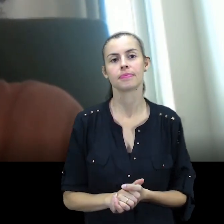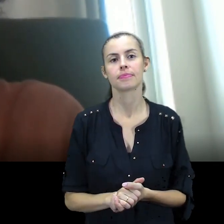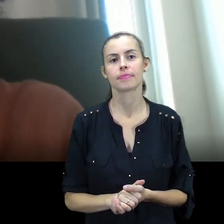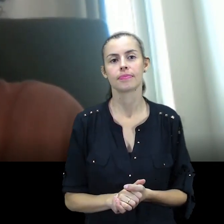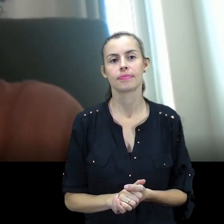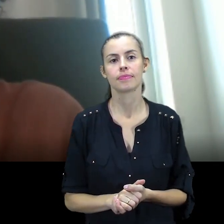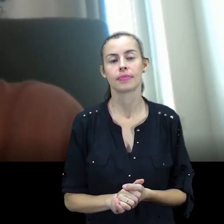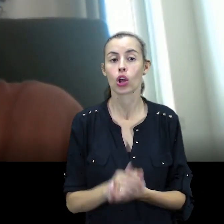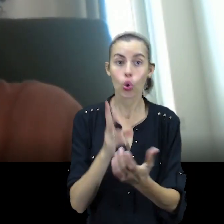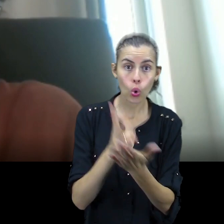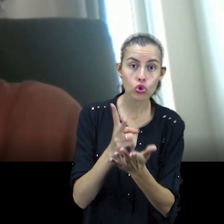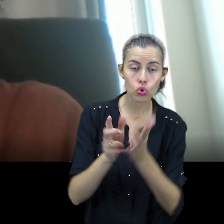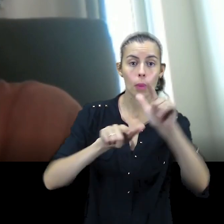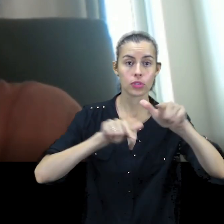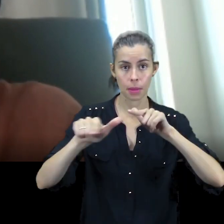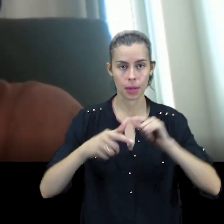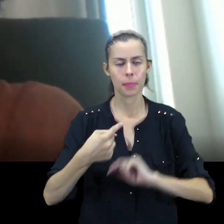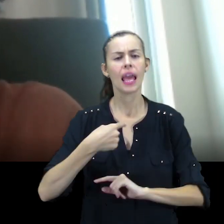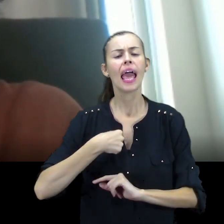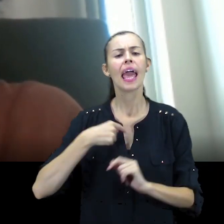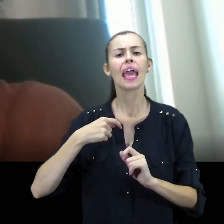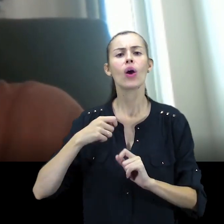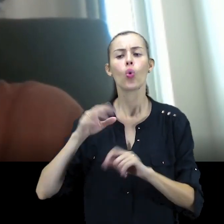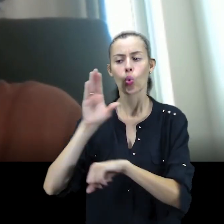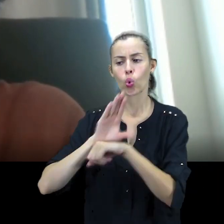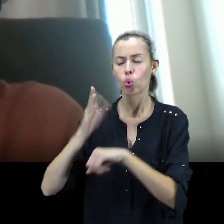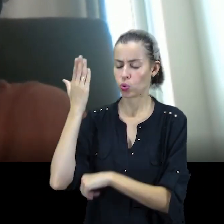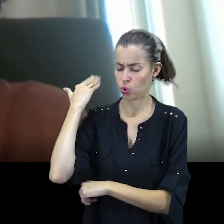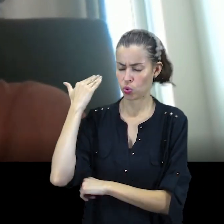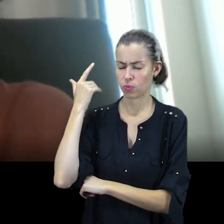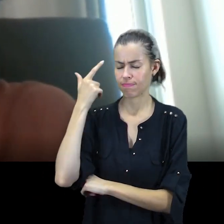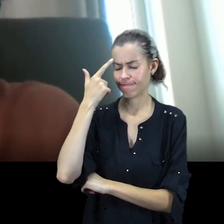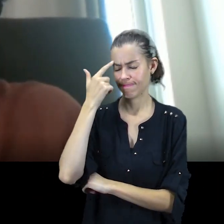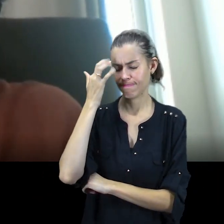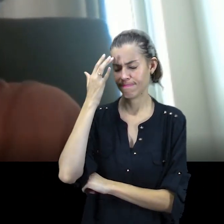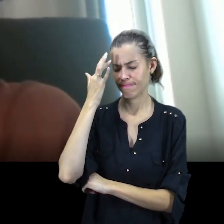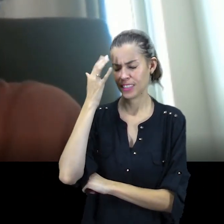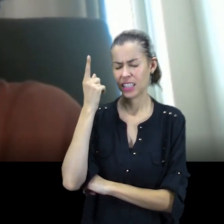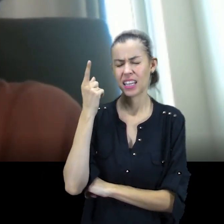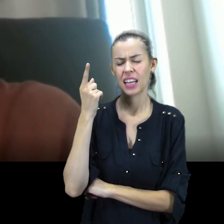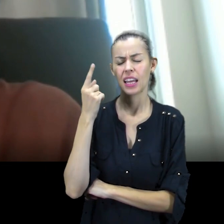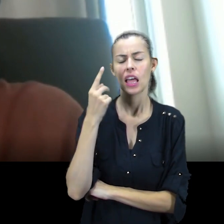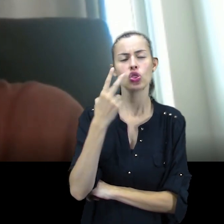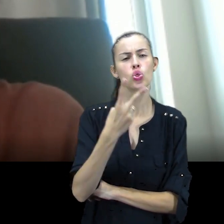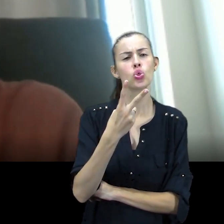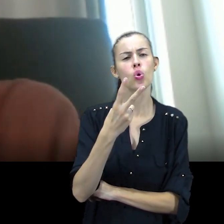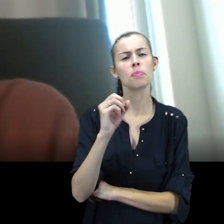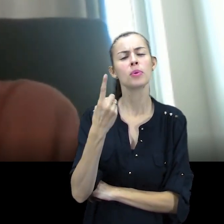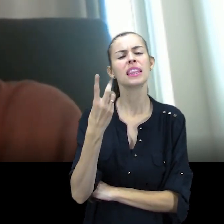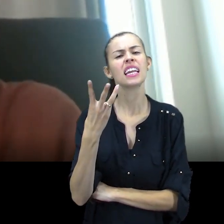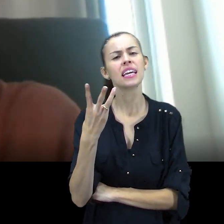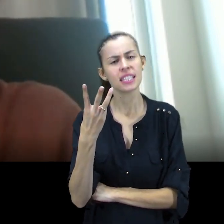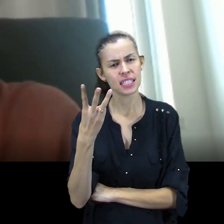curso que era de formação em questões raciais, de gênero e